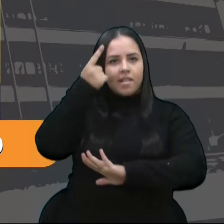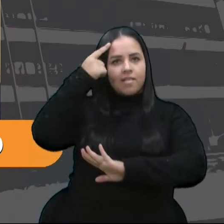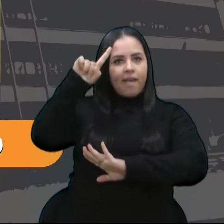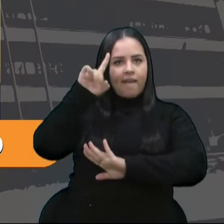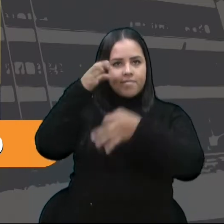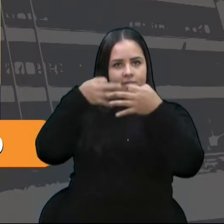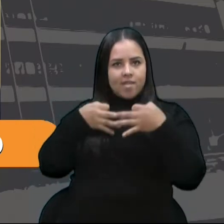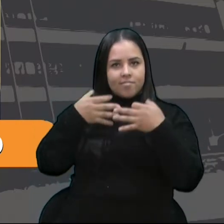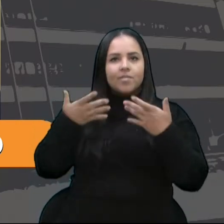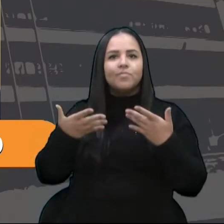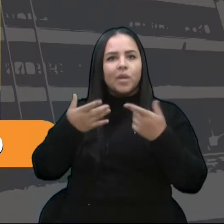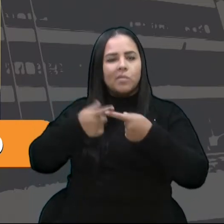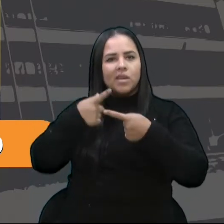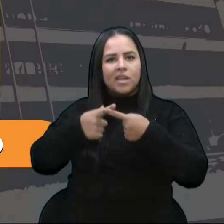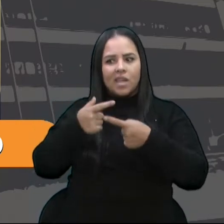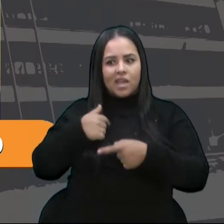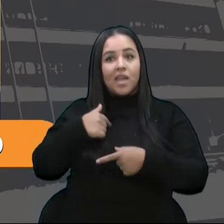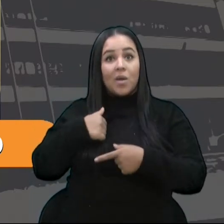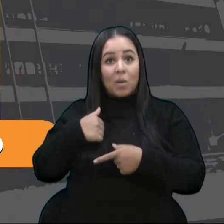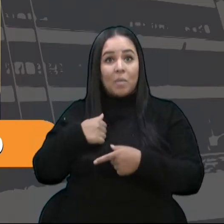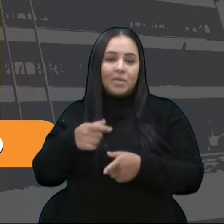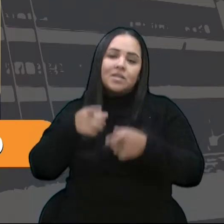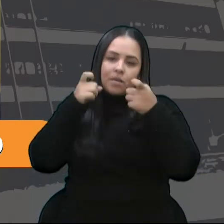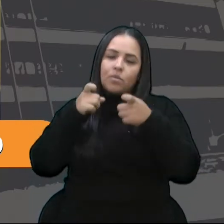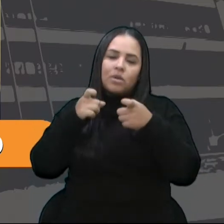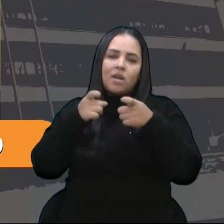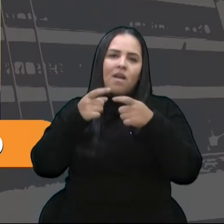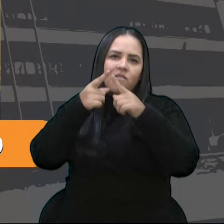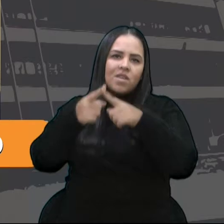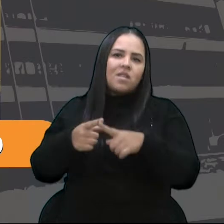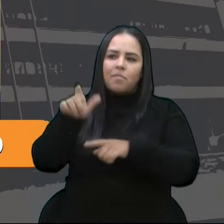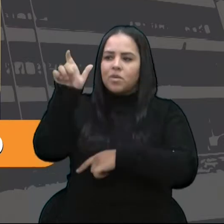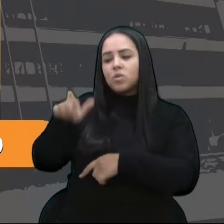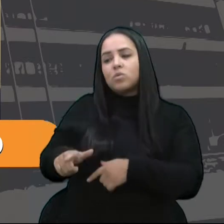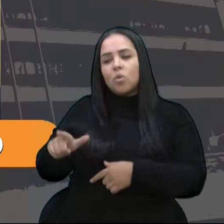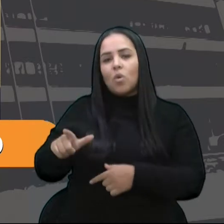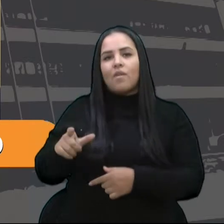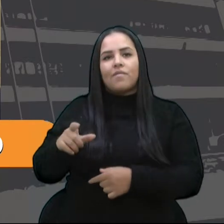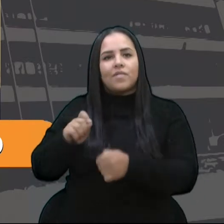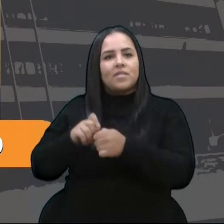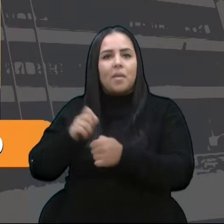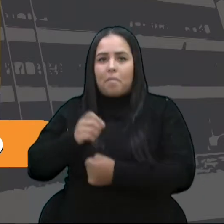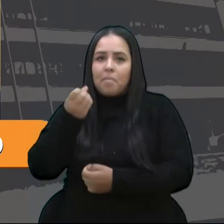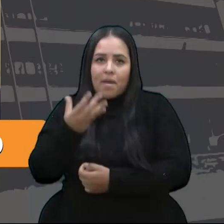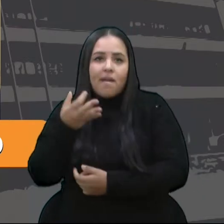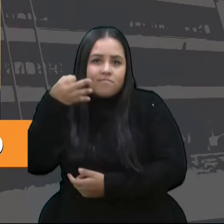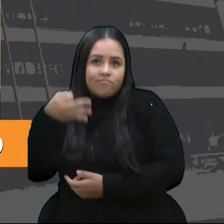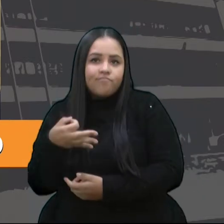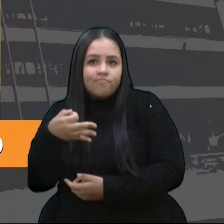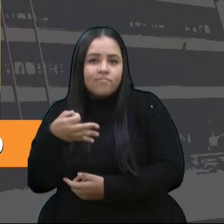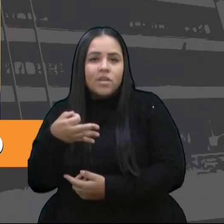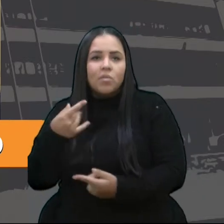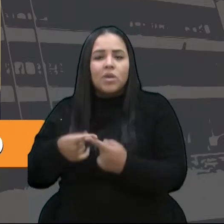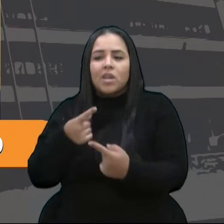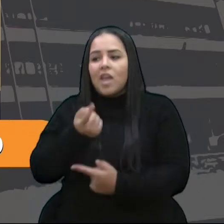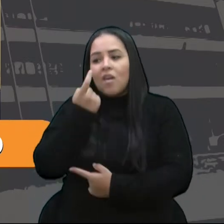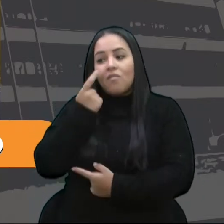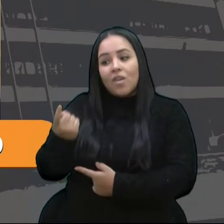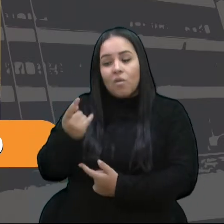muitas pessoas, e volto a dizer, bem intencionadas às vezes, que entendem, por exemplo, que só aquela notícia